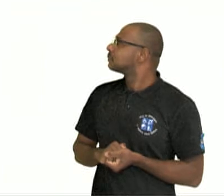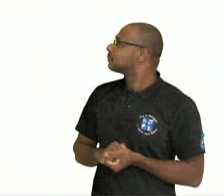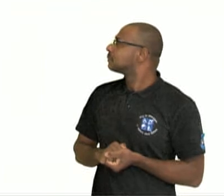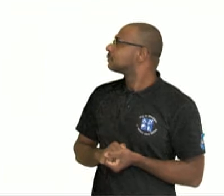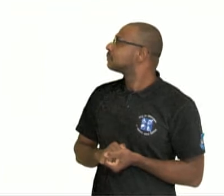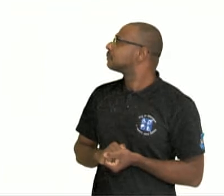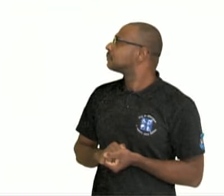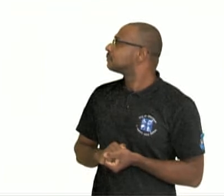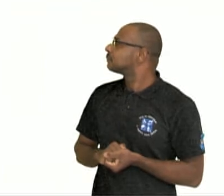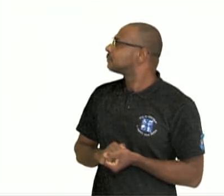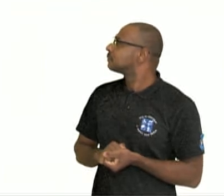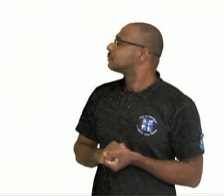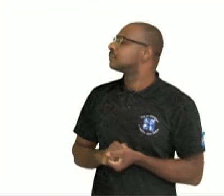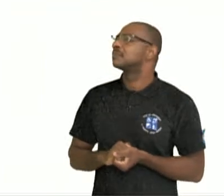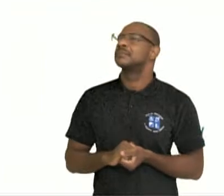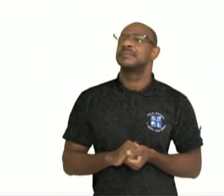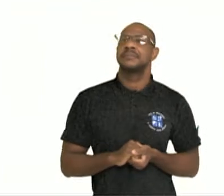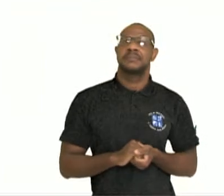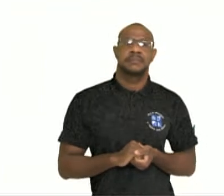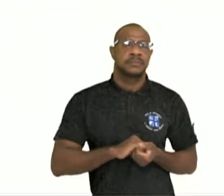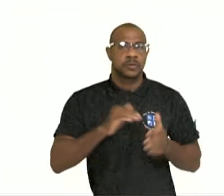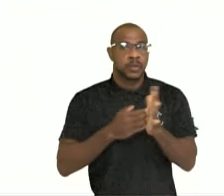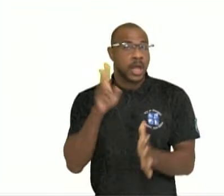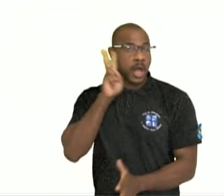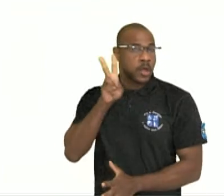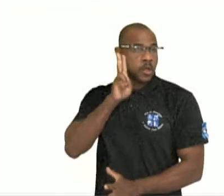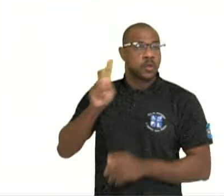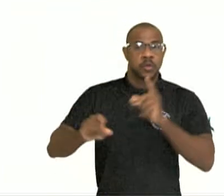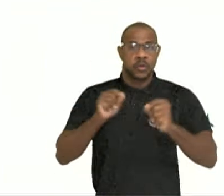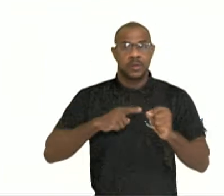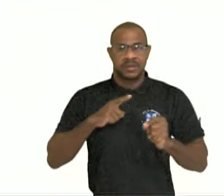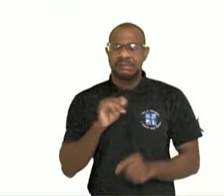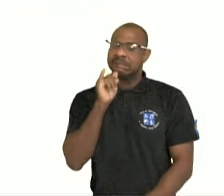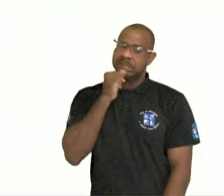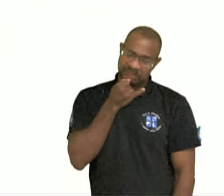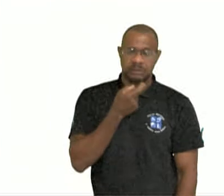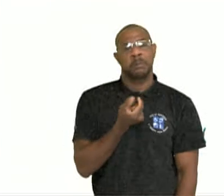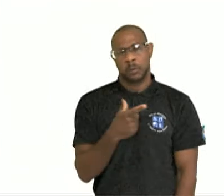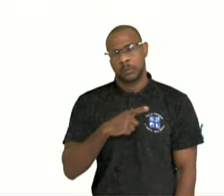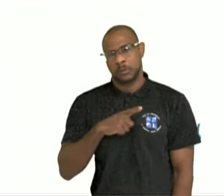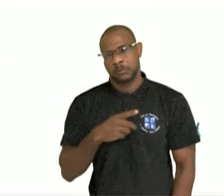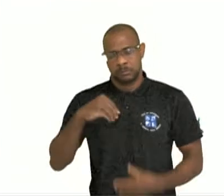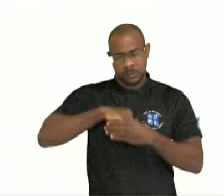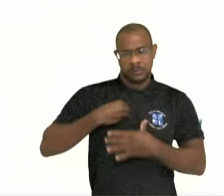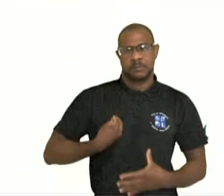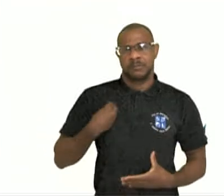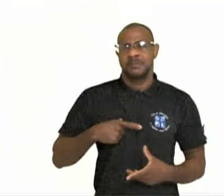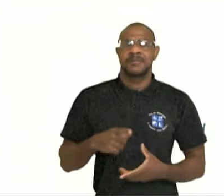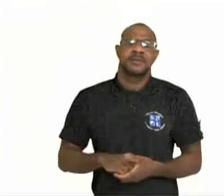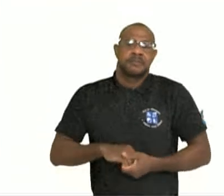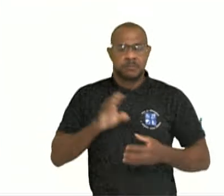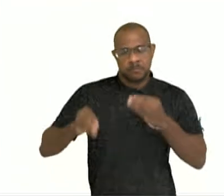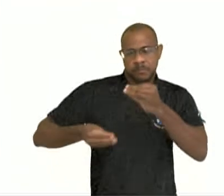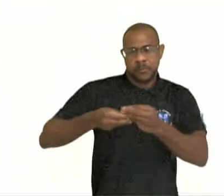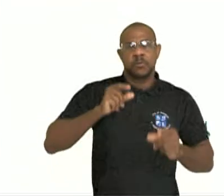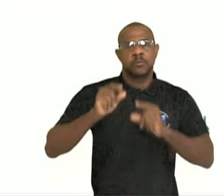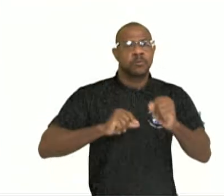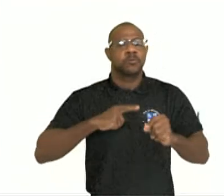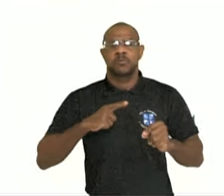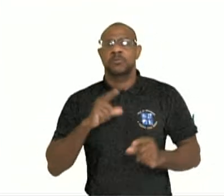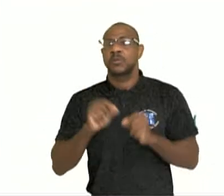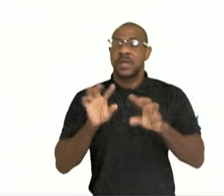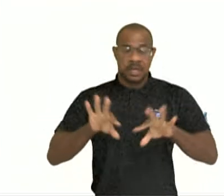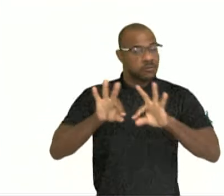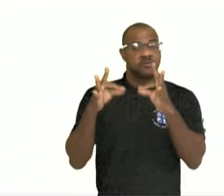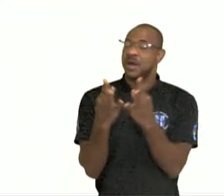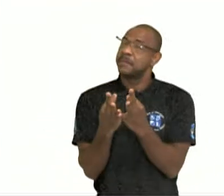barrio disperso. Todas essas histórias que trazem um pouco de tristeza em si mesmas terminam completando-se numa espécie de